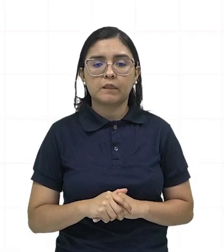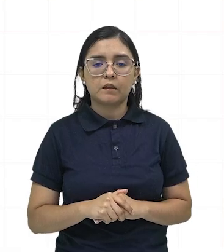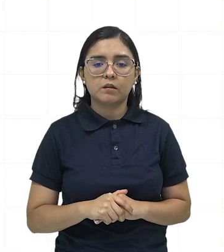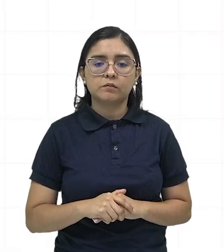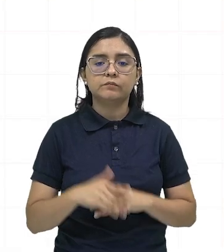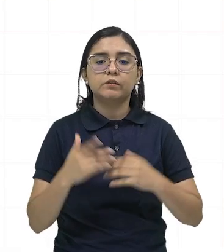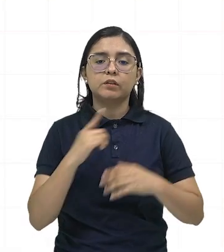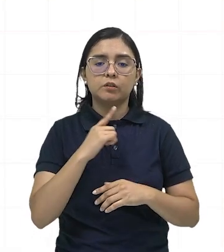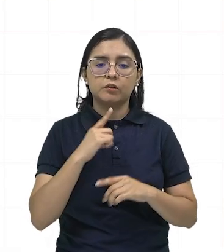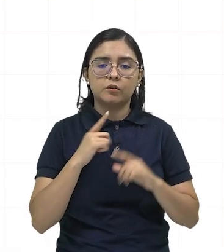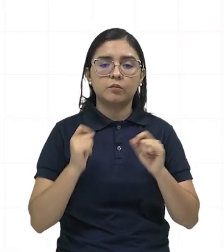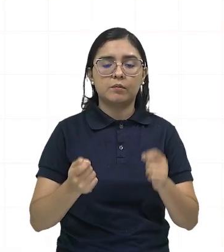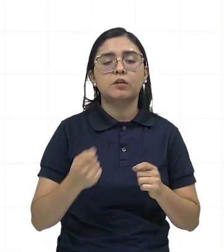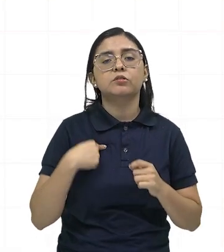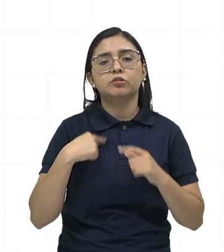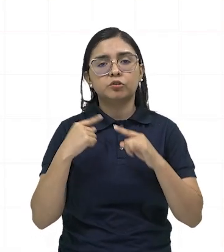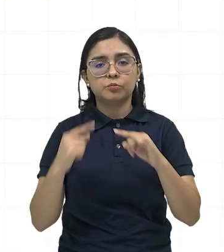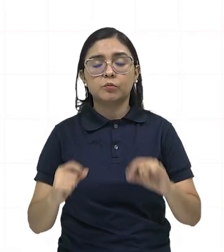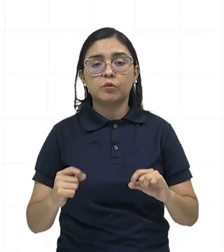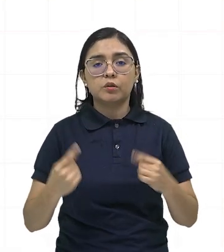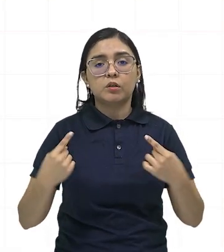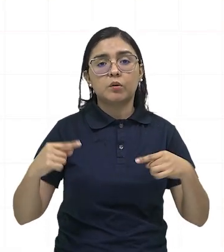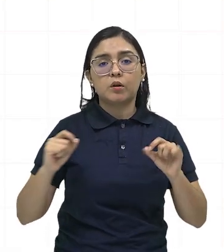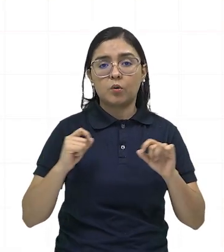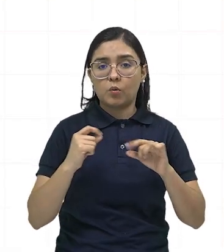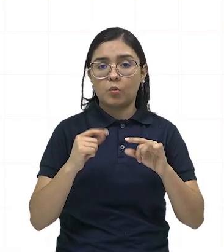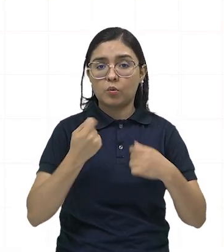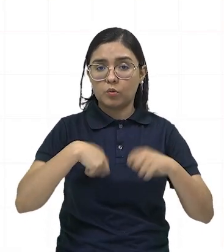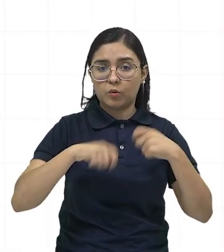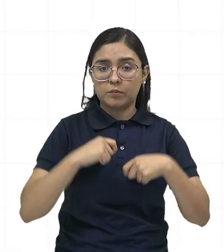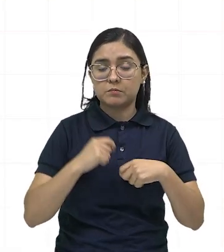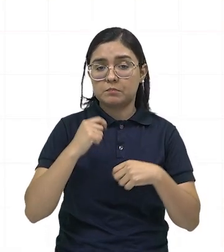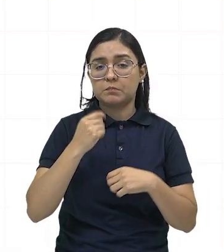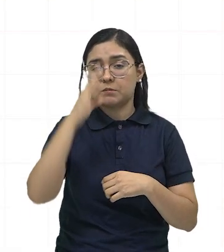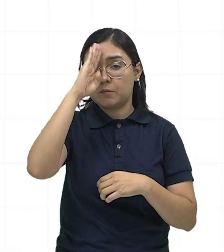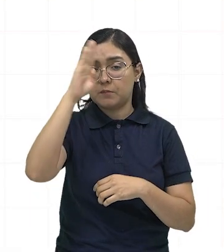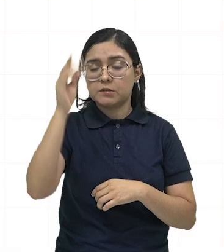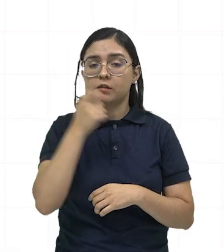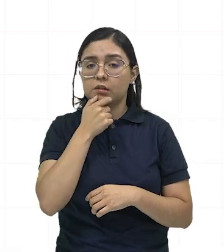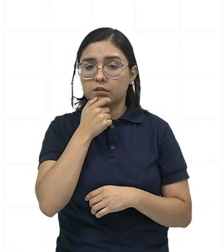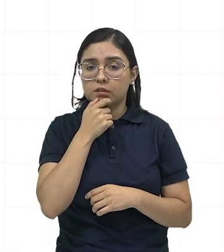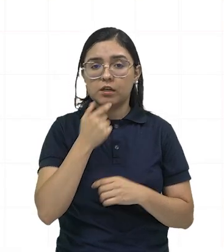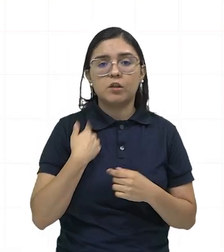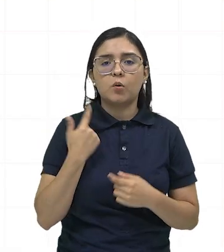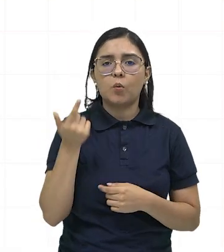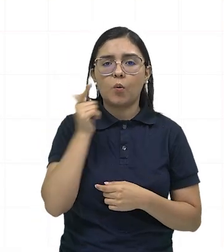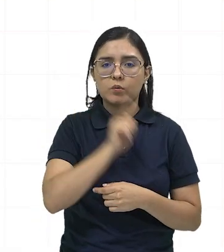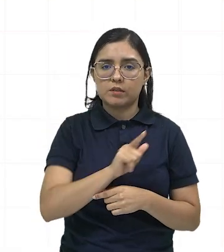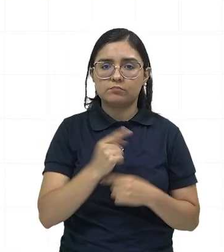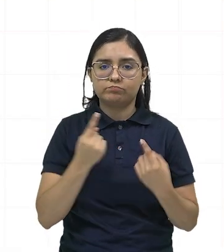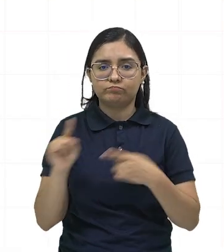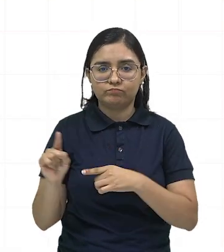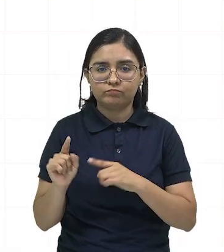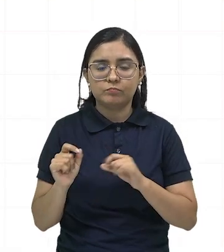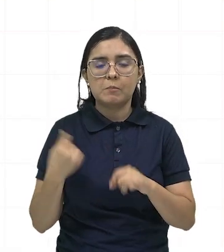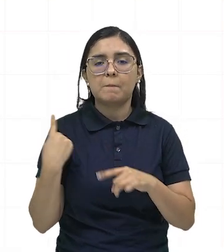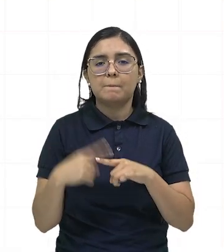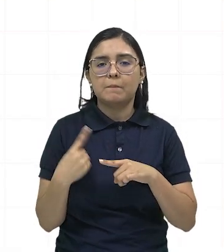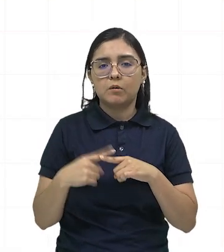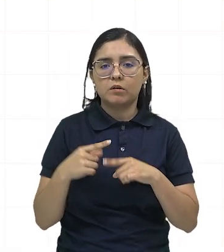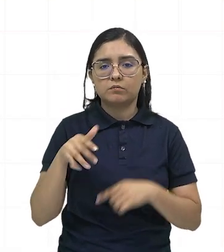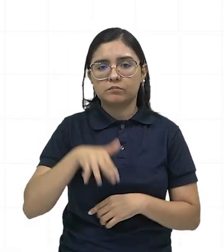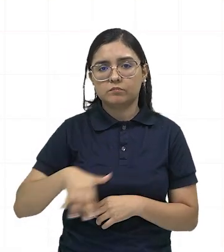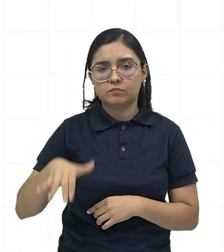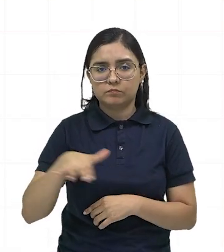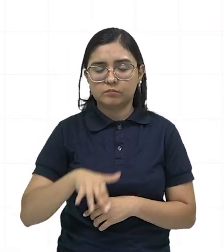com a Inglaterra. Como ele não consegue atingir a Inglaterra em seu território, por se tratar, por fazer parte do